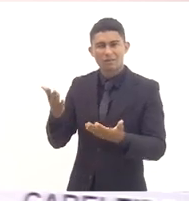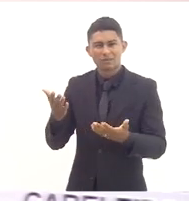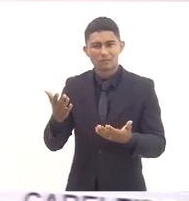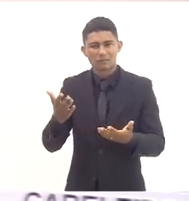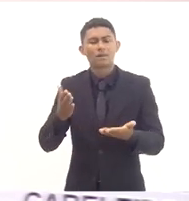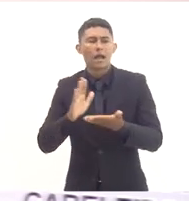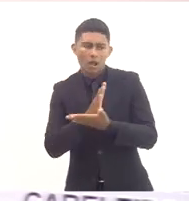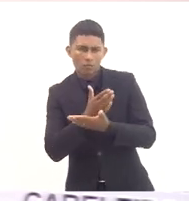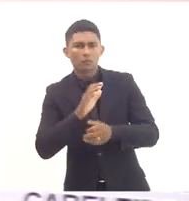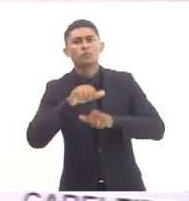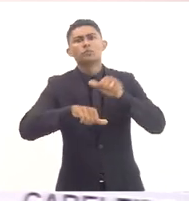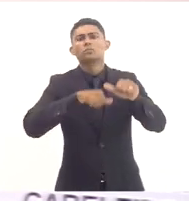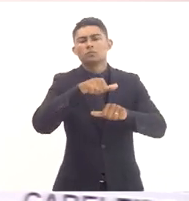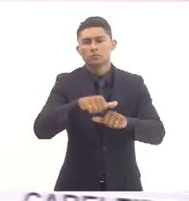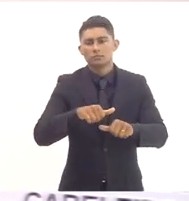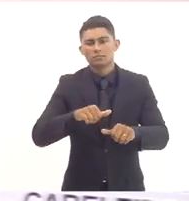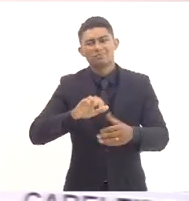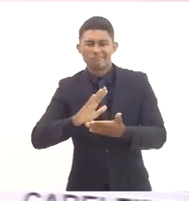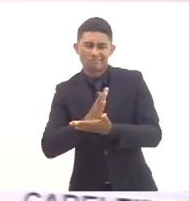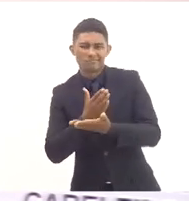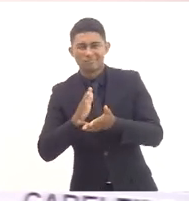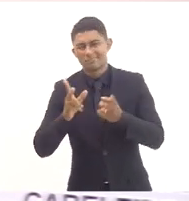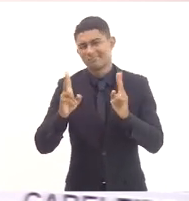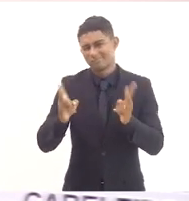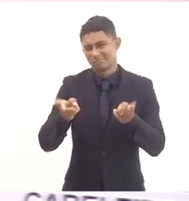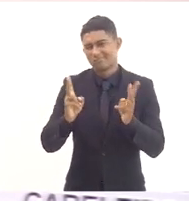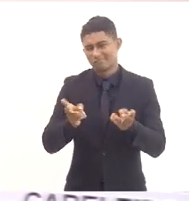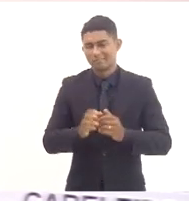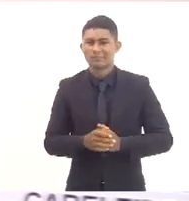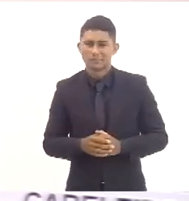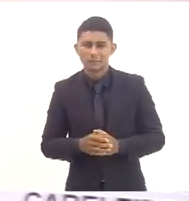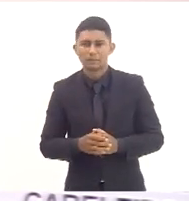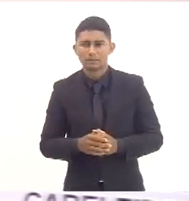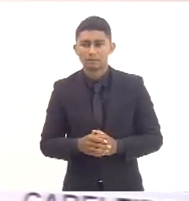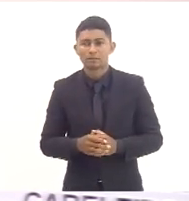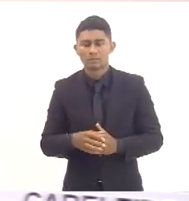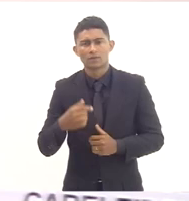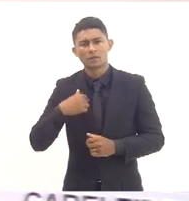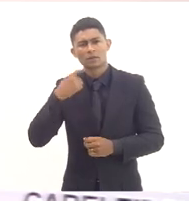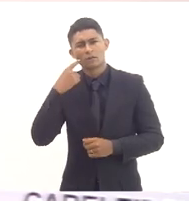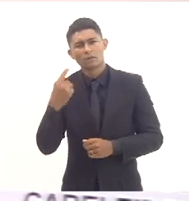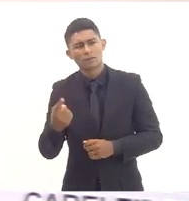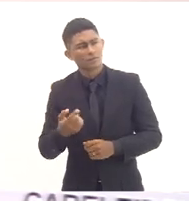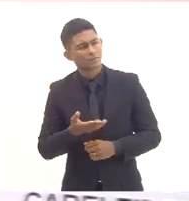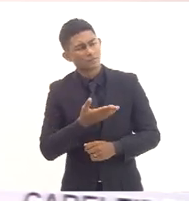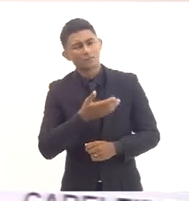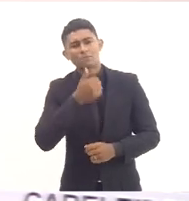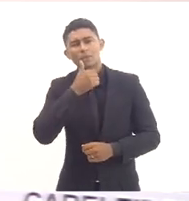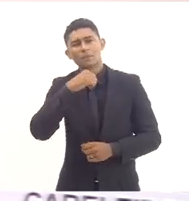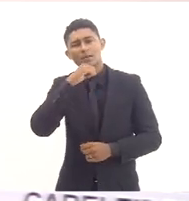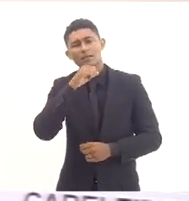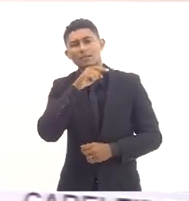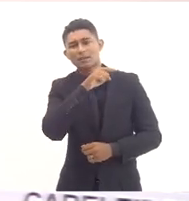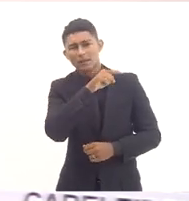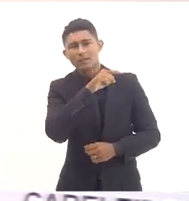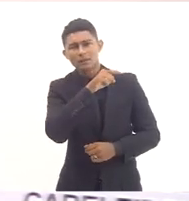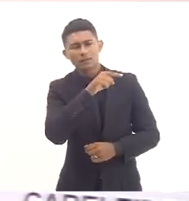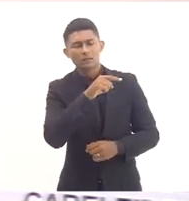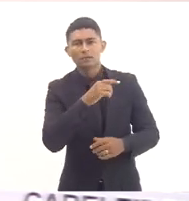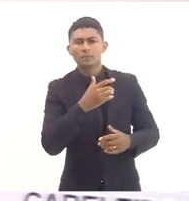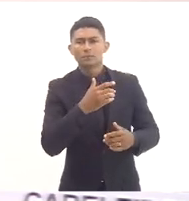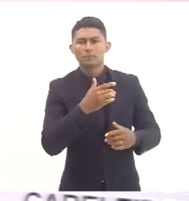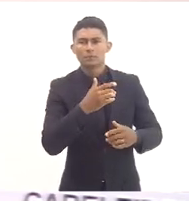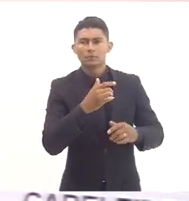permanece e eu vi a minha mãe é também largar é um emprego mas largar carreira